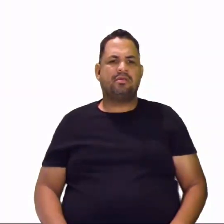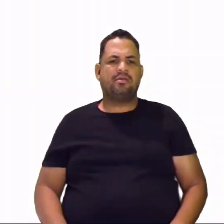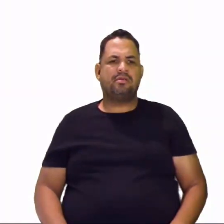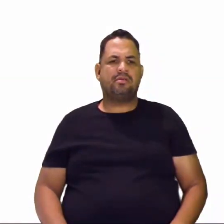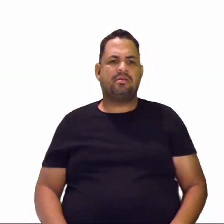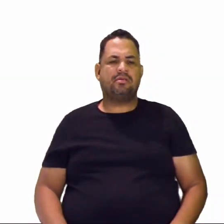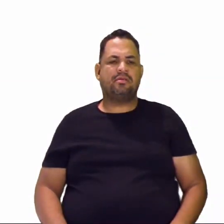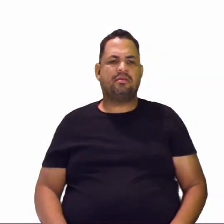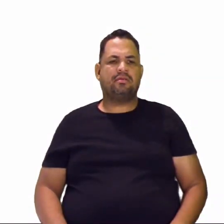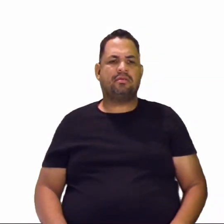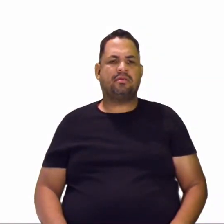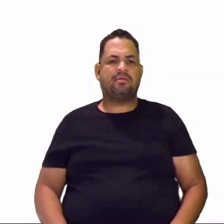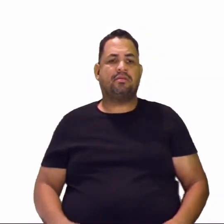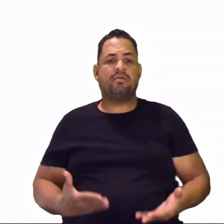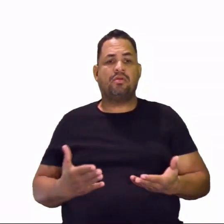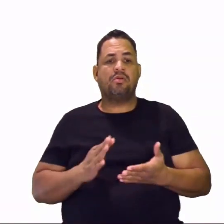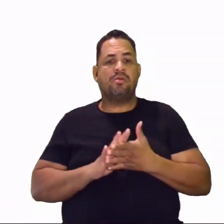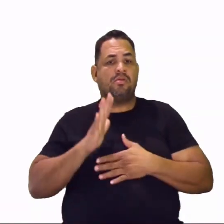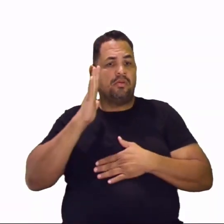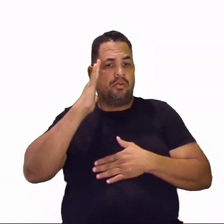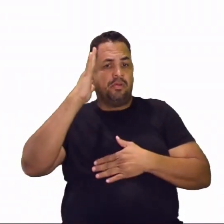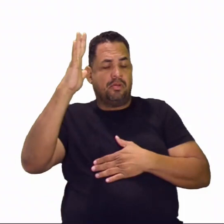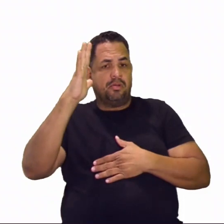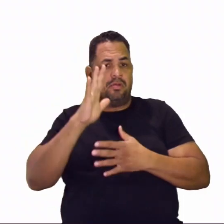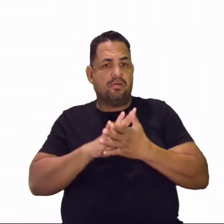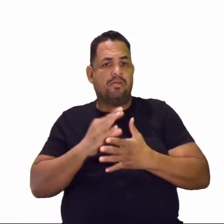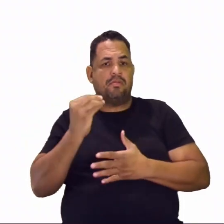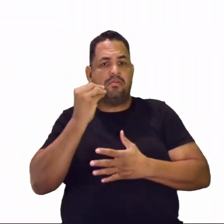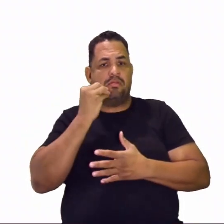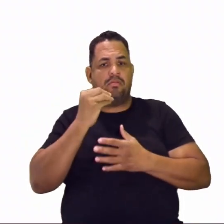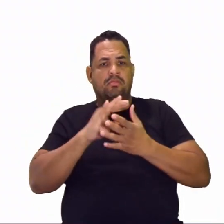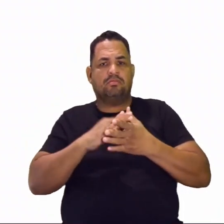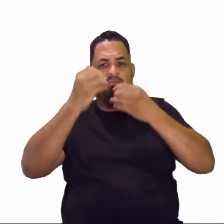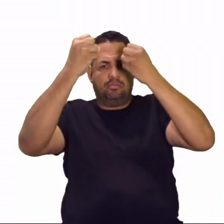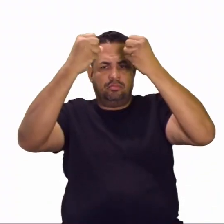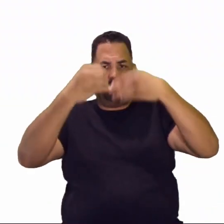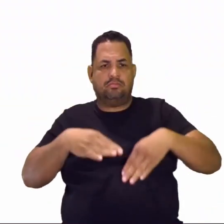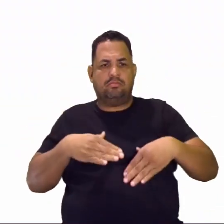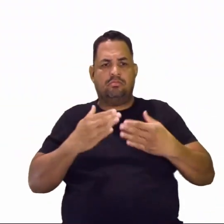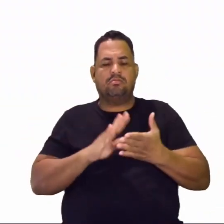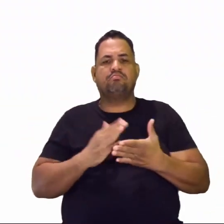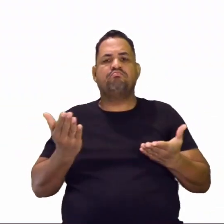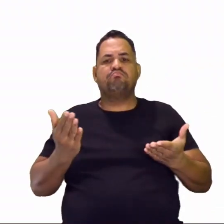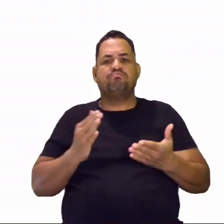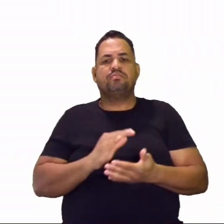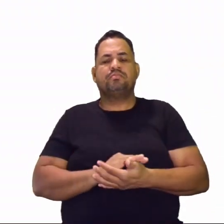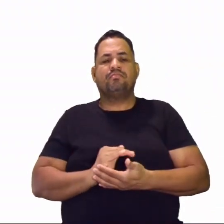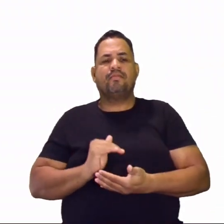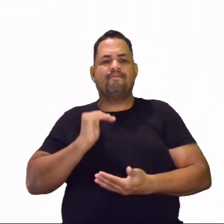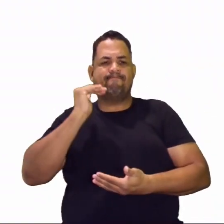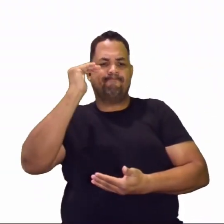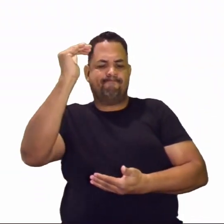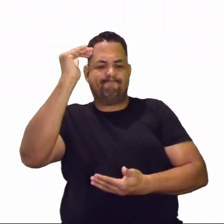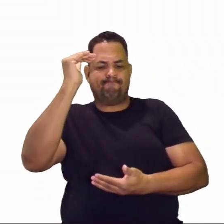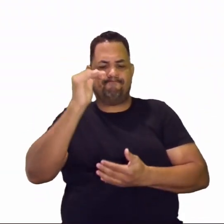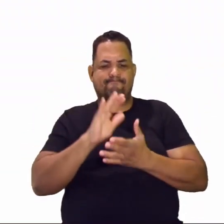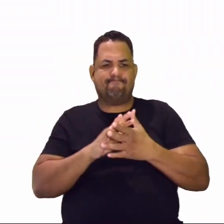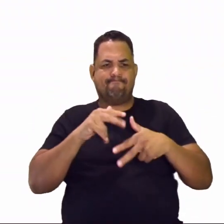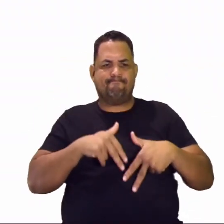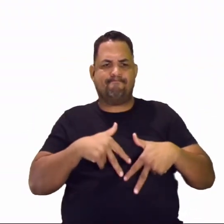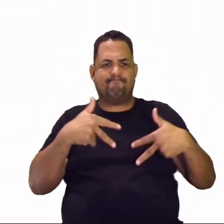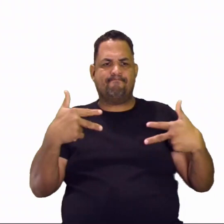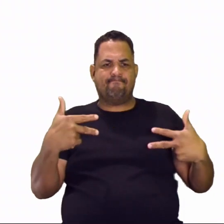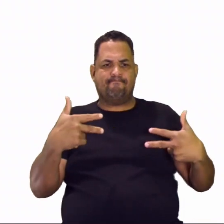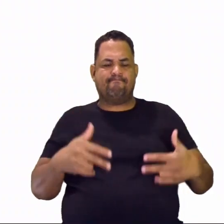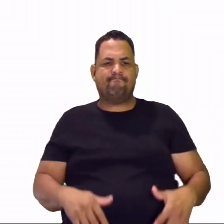Peraí. Então, como teoria tenta justificar, né, como a teoria ela tenta justificar aí uma